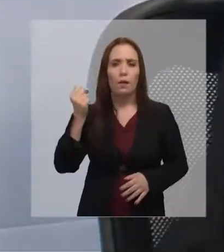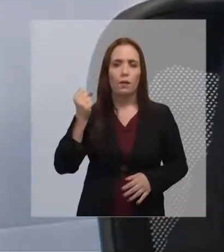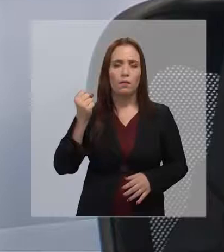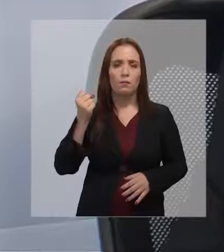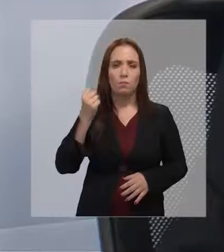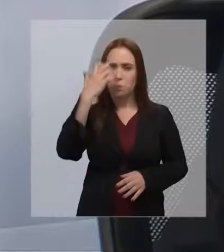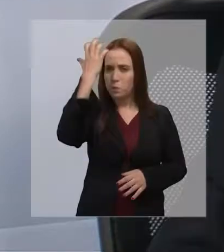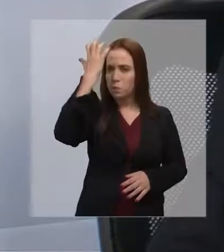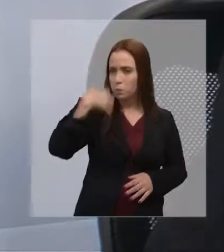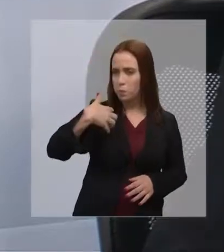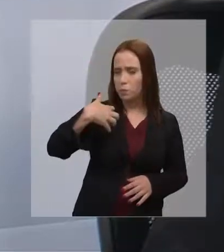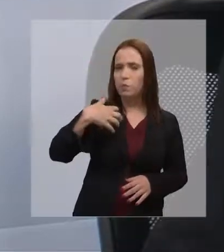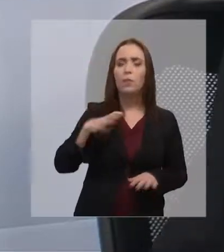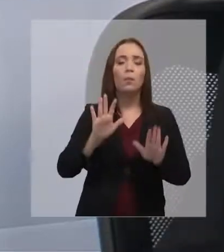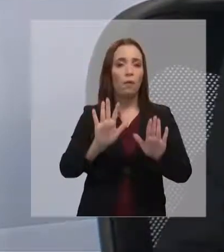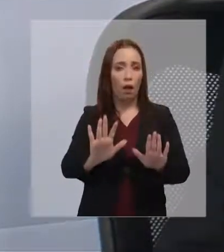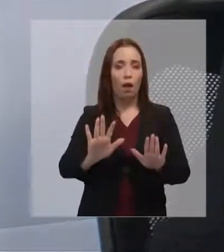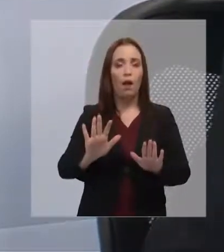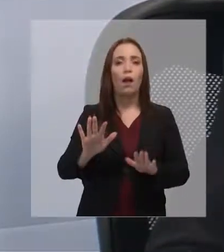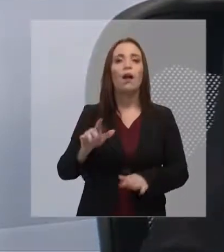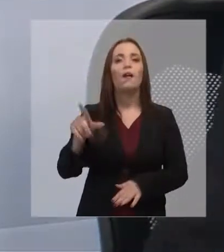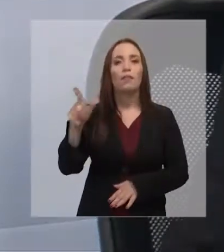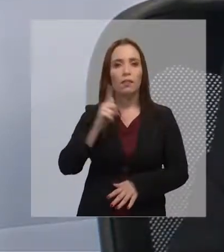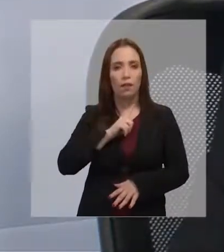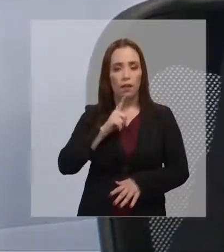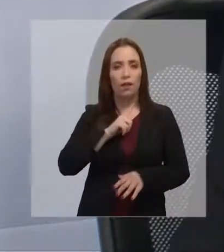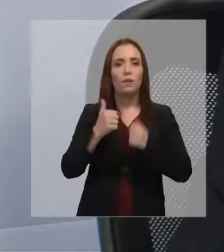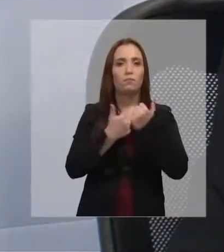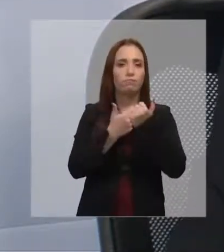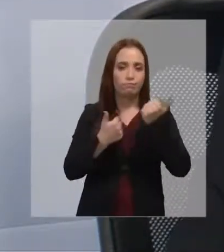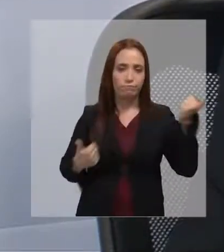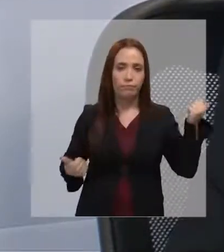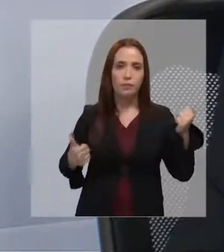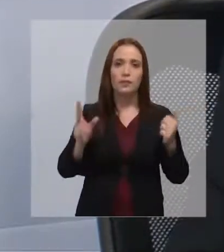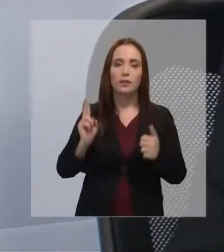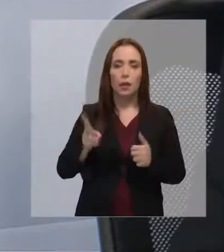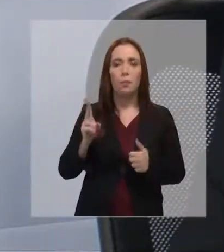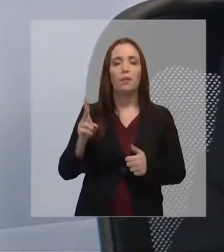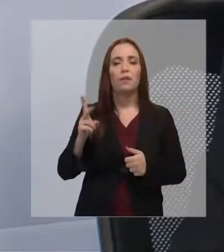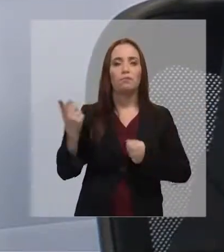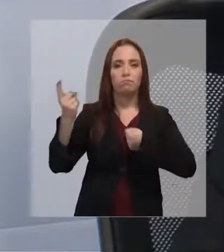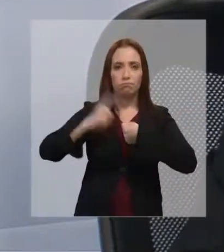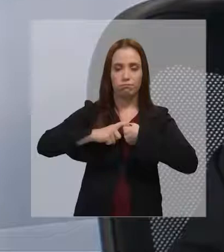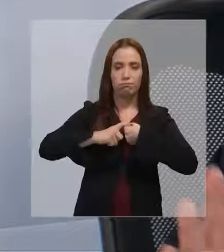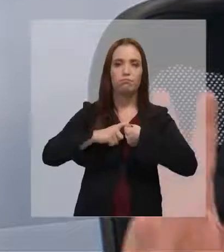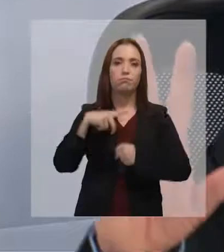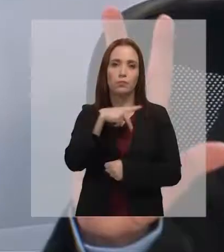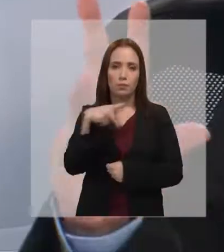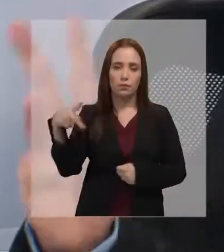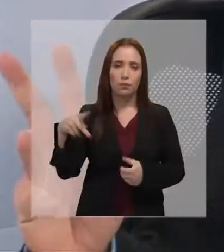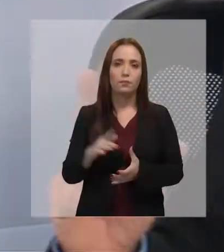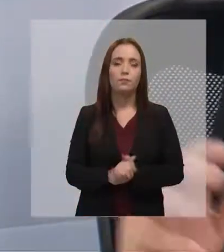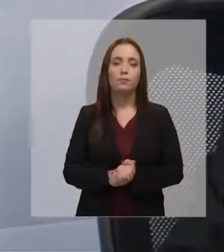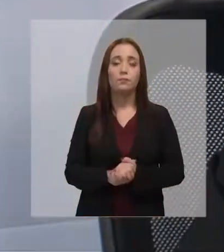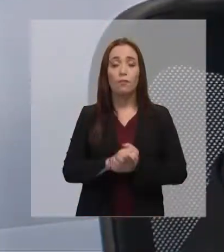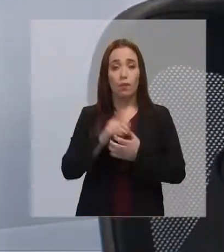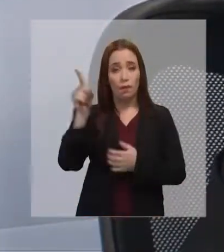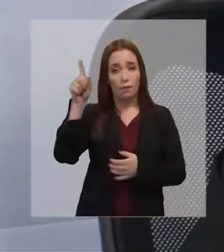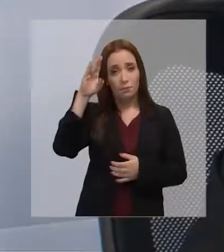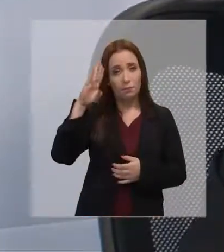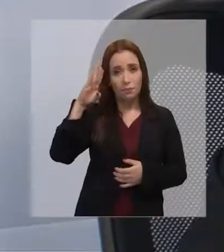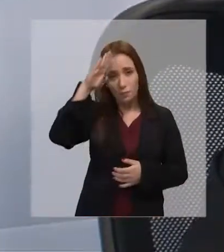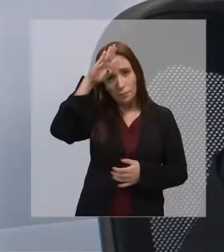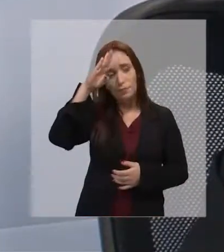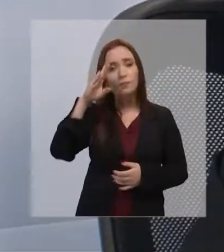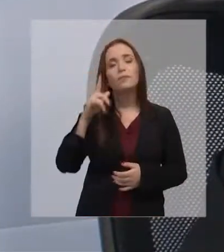cara feia, mas no fundo, eles não deixam de ser governistas. Então, Jair Messias Bolsonaro, em alguns aspectos,